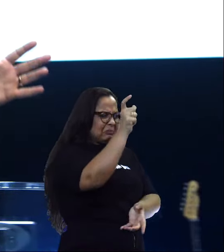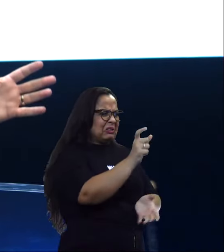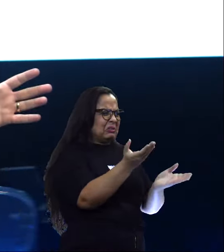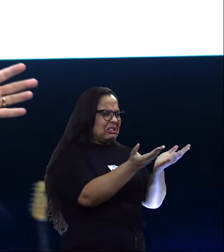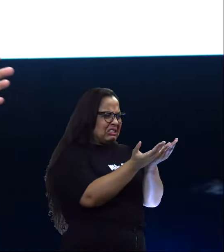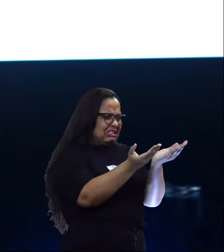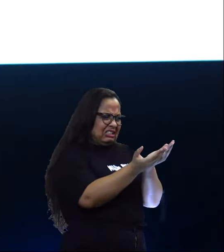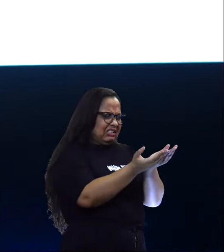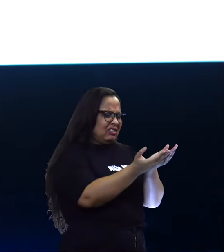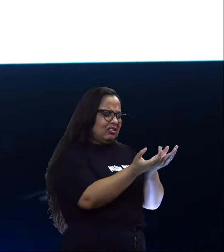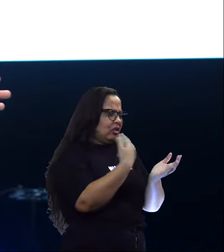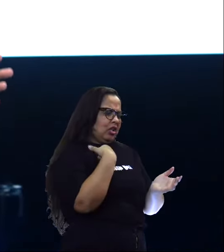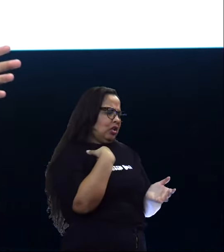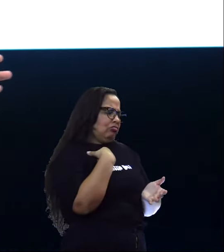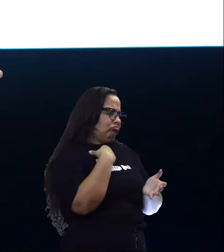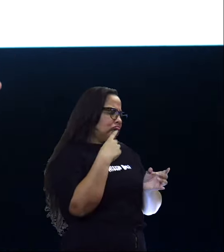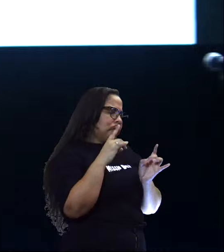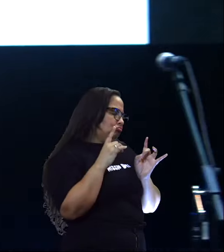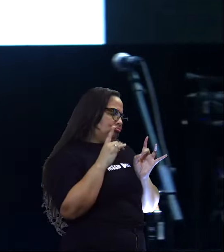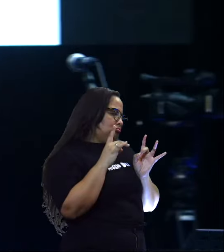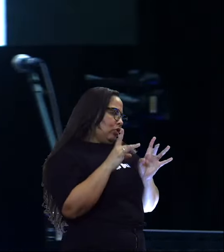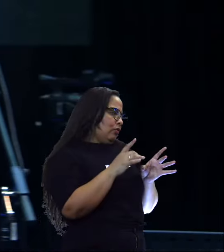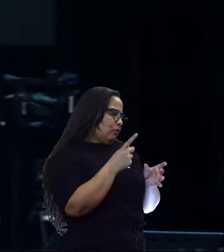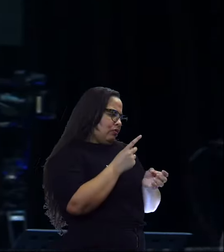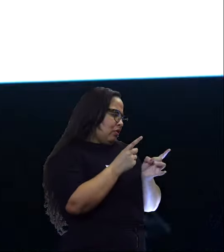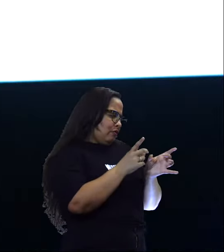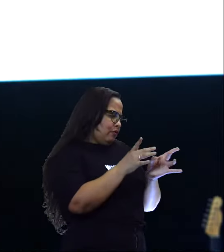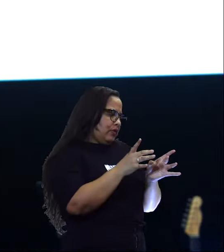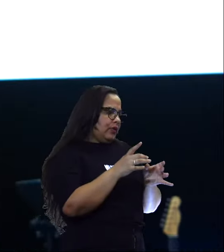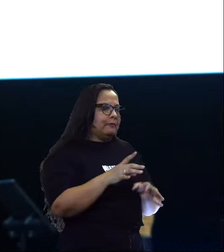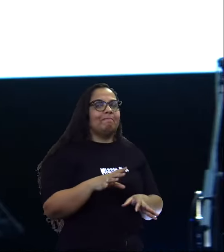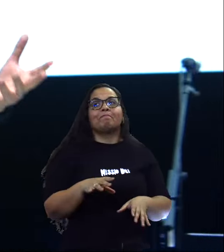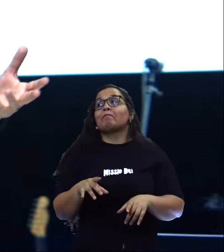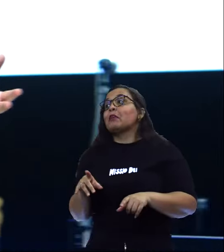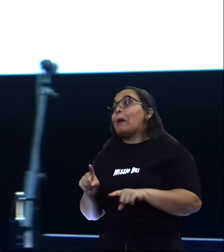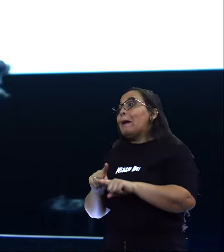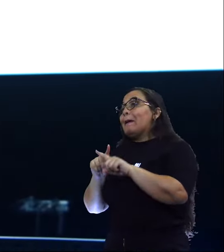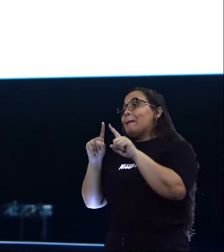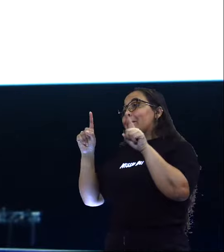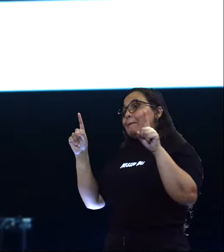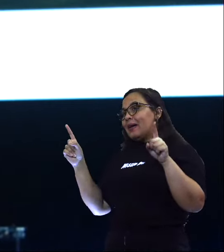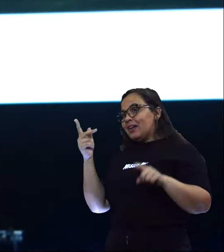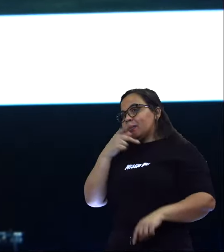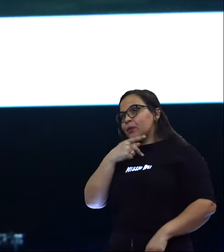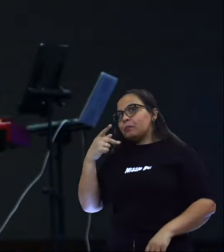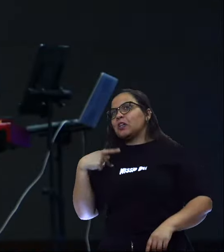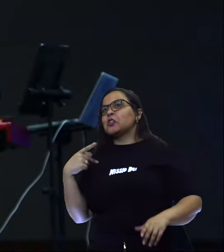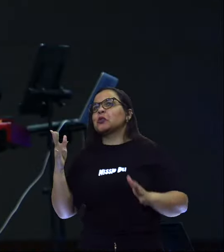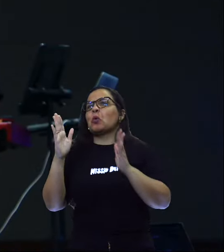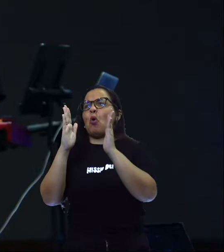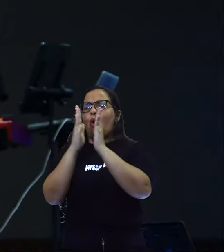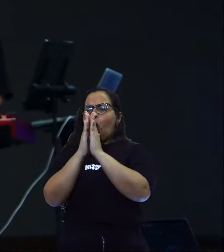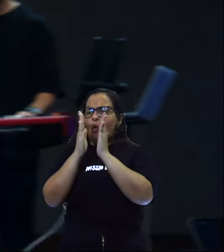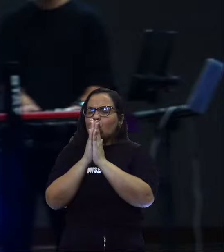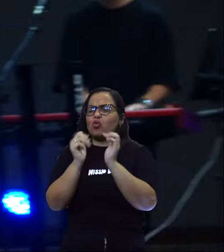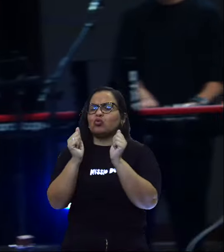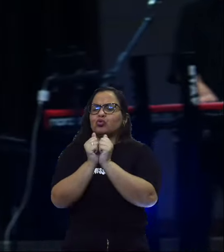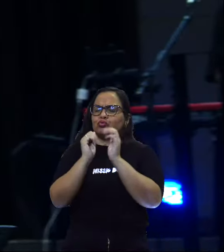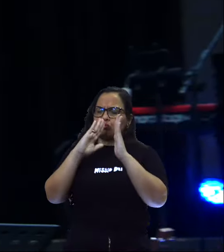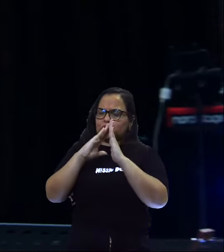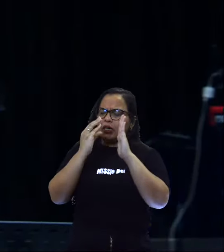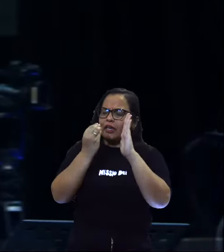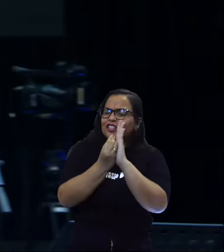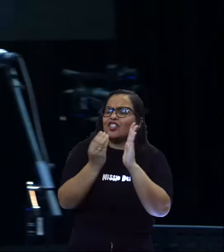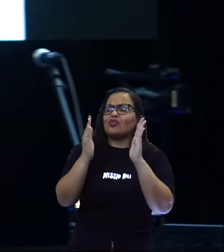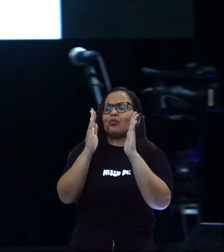aquela empresa antiga, um senhorzinho começou a sair correndo em direção àquela obra e falou assim, para, não destrói